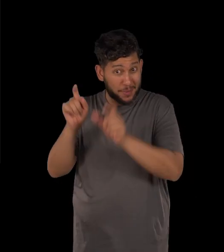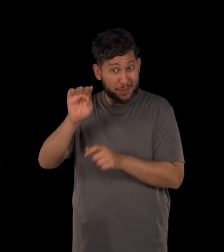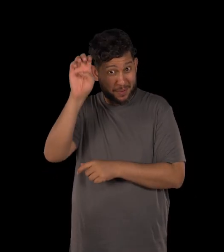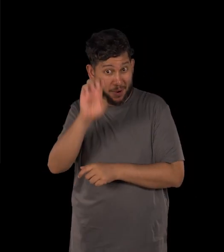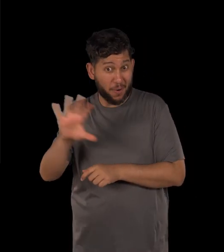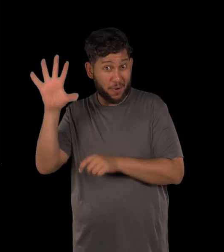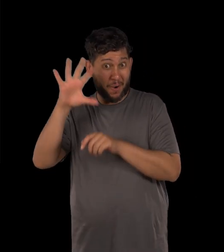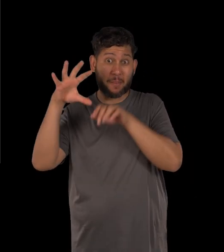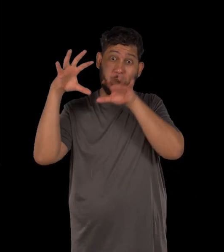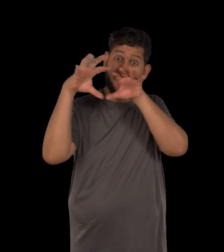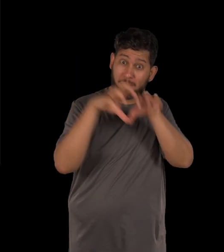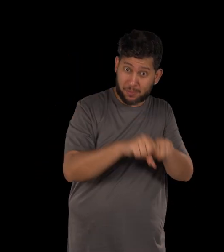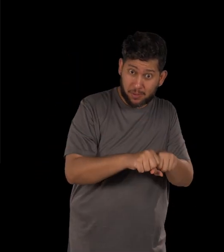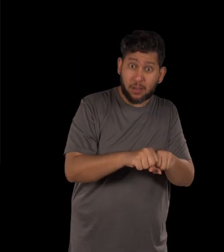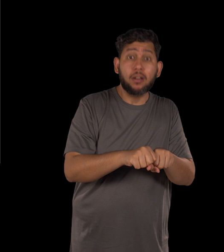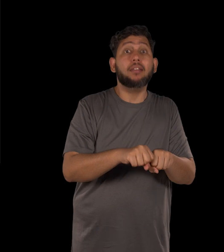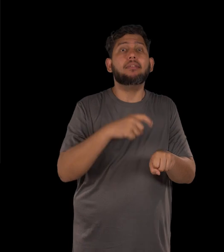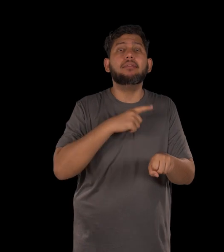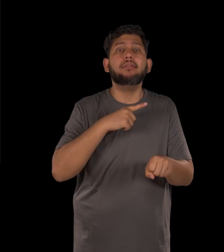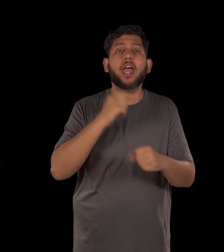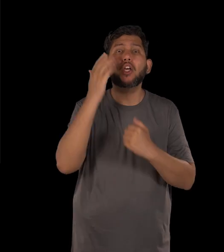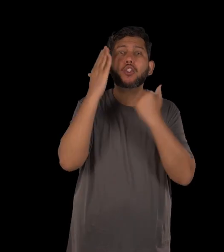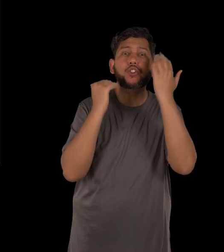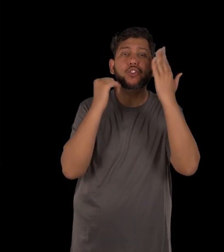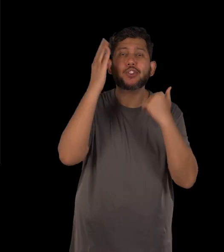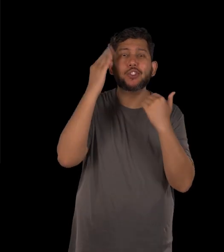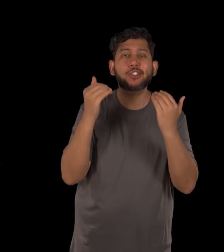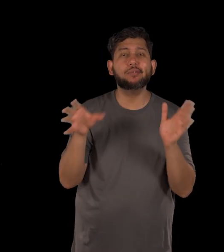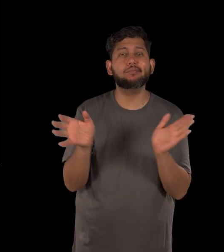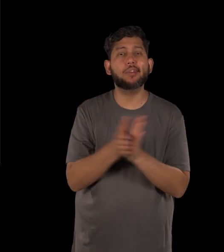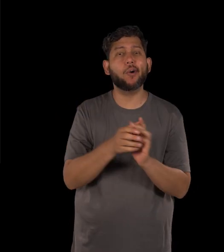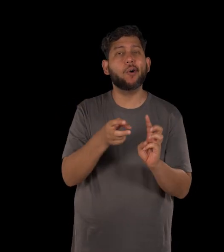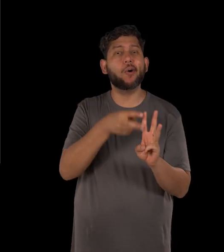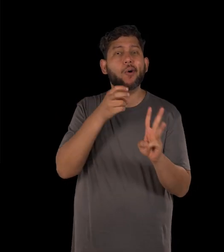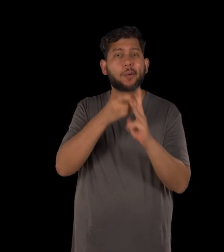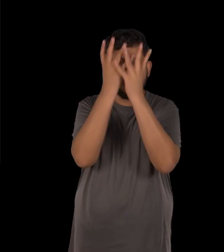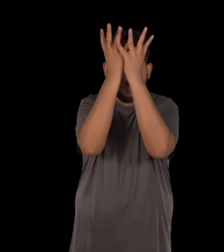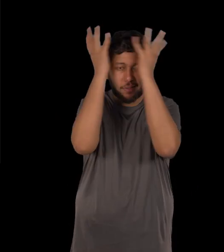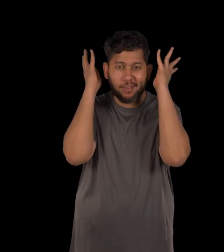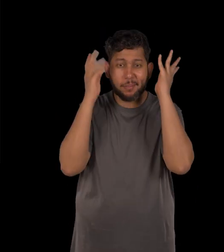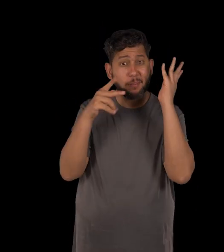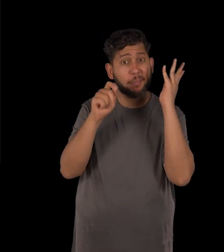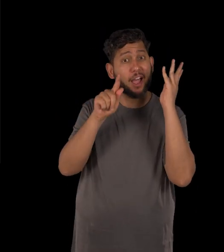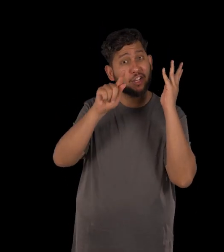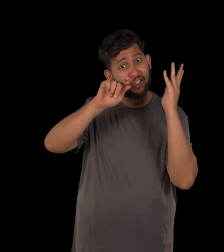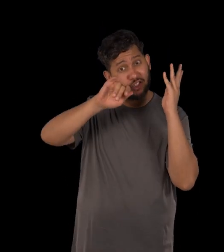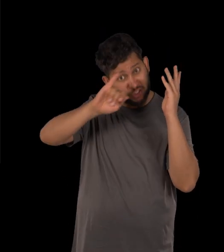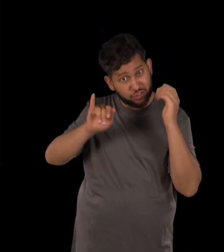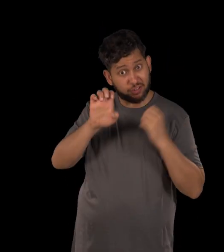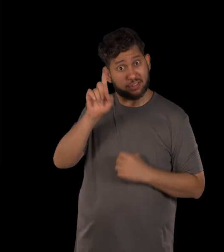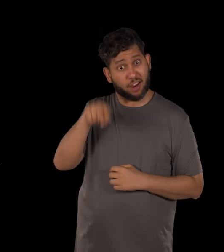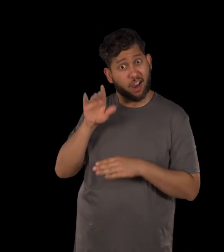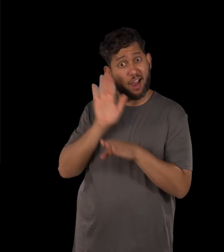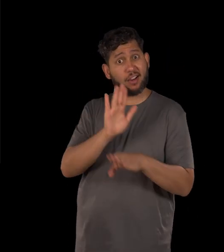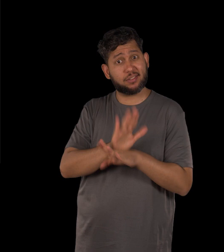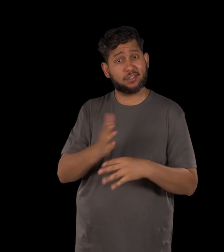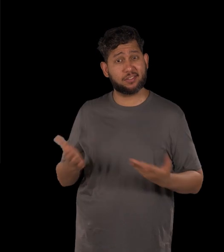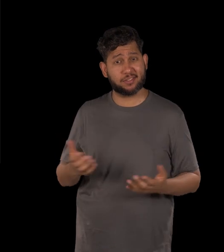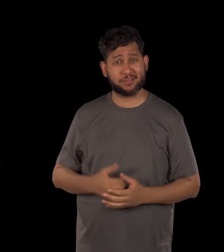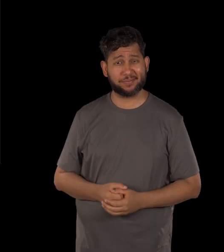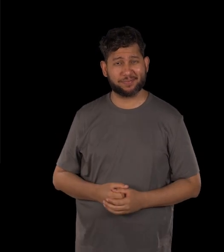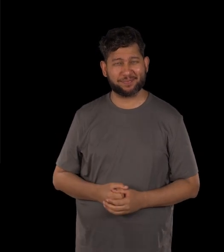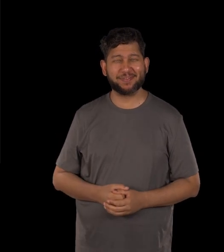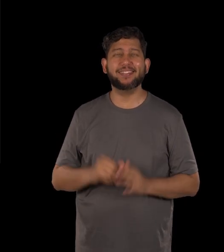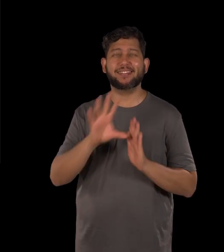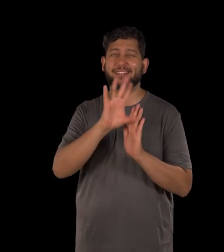colonizadores europeus buscavam a ajuda dos pajés indígenas quando apresentavam qualquer problema de saúde. Até meados